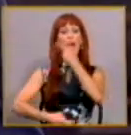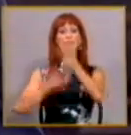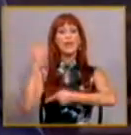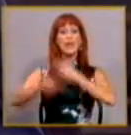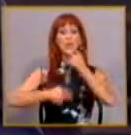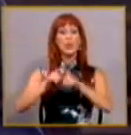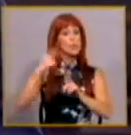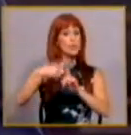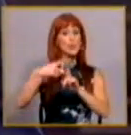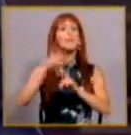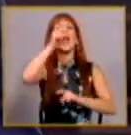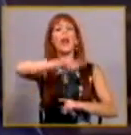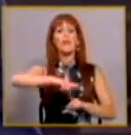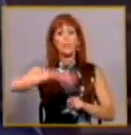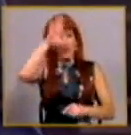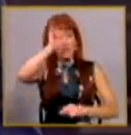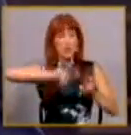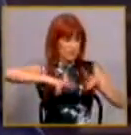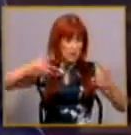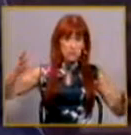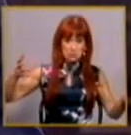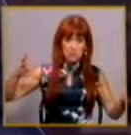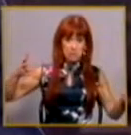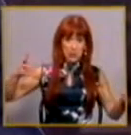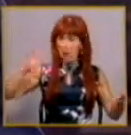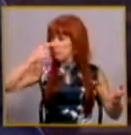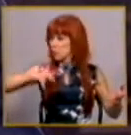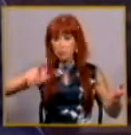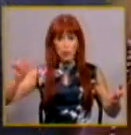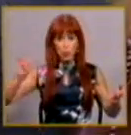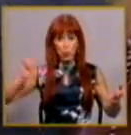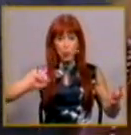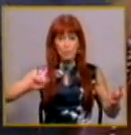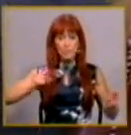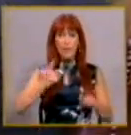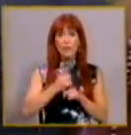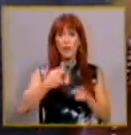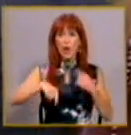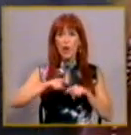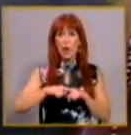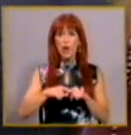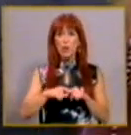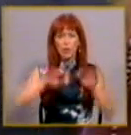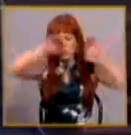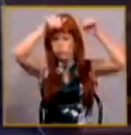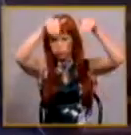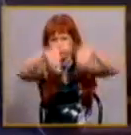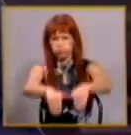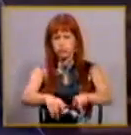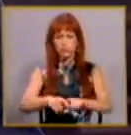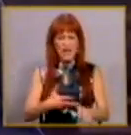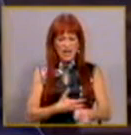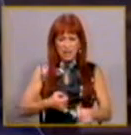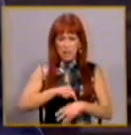avaliações positivas para quem? Para o Ministro das Finanças? Não, para os portugueses não são, porque nós estamos em espiral recessiva, em